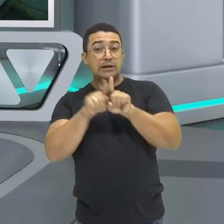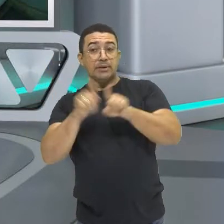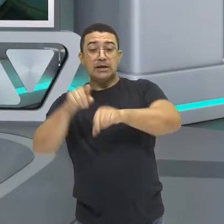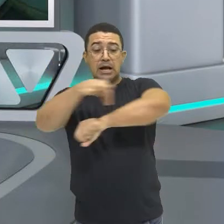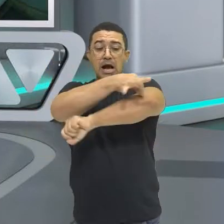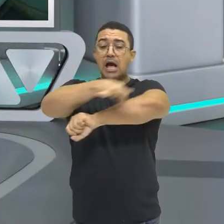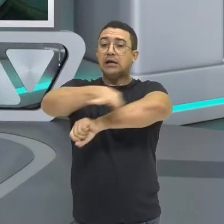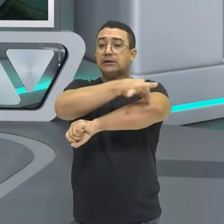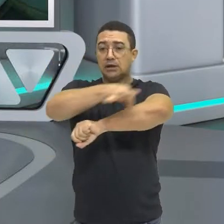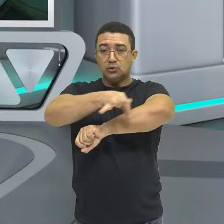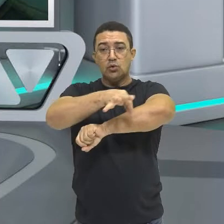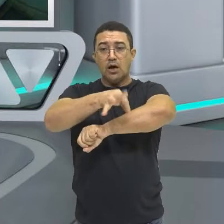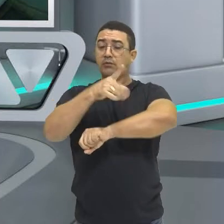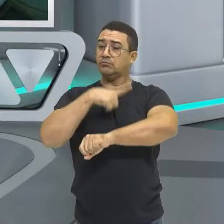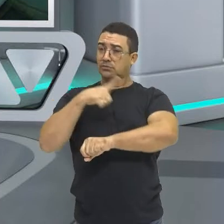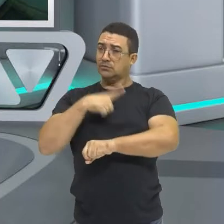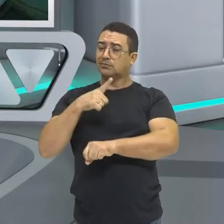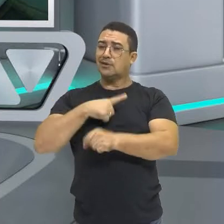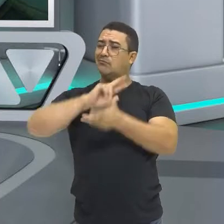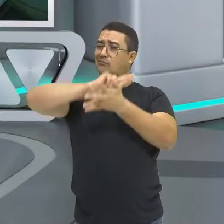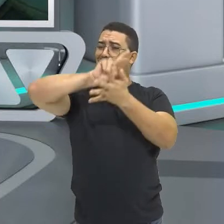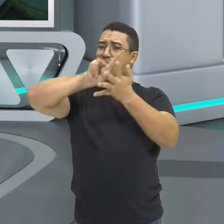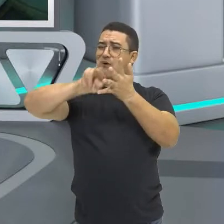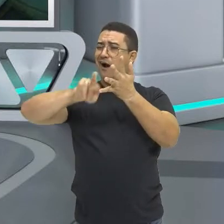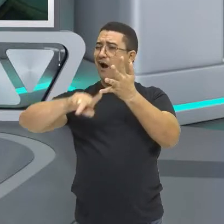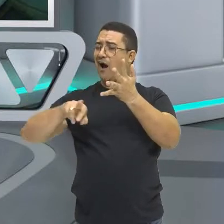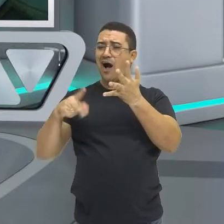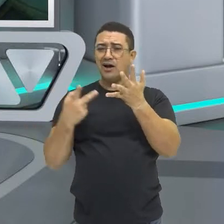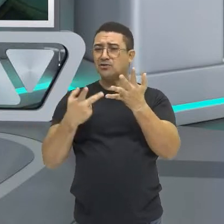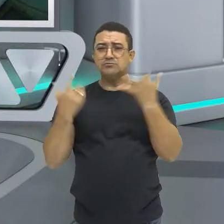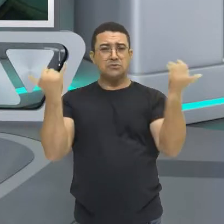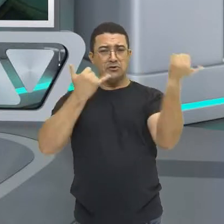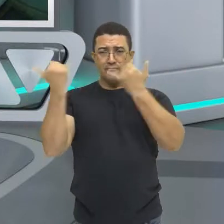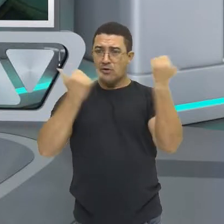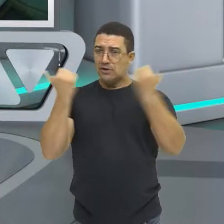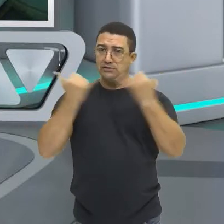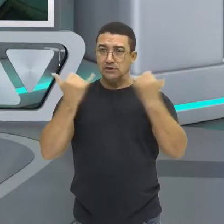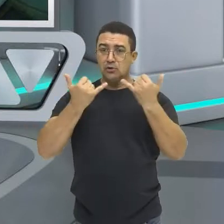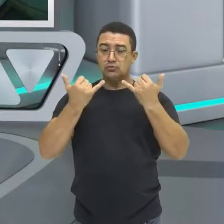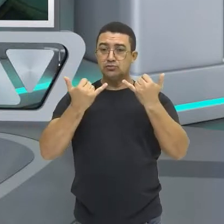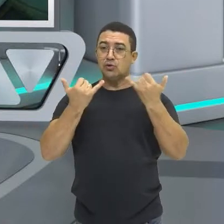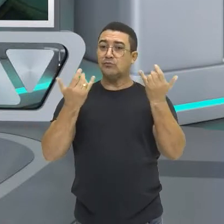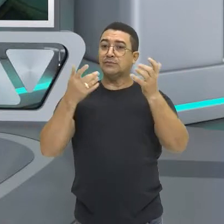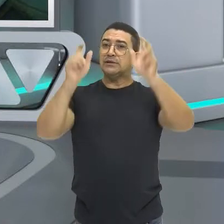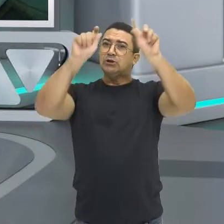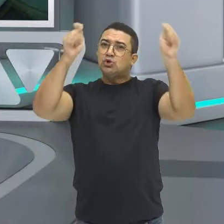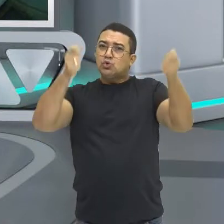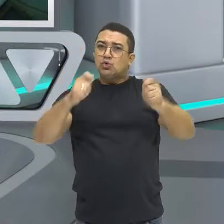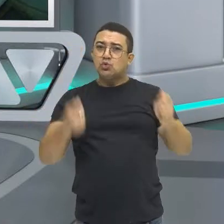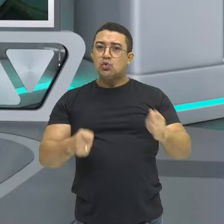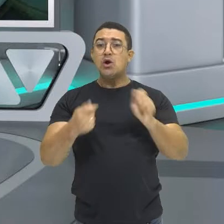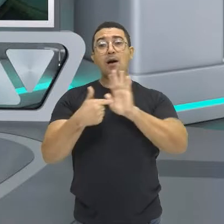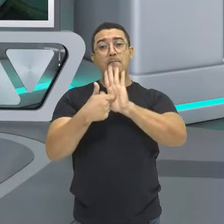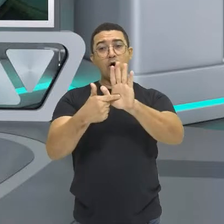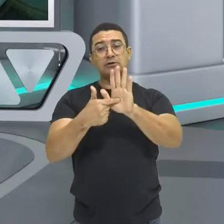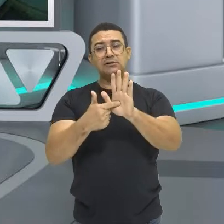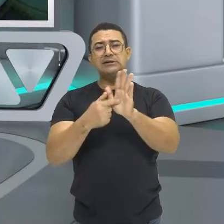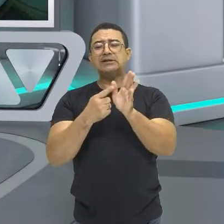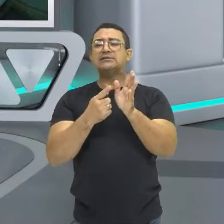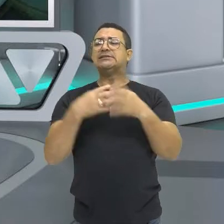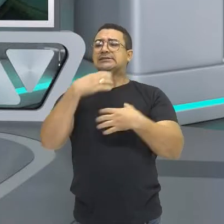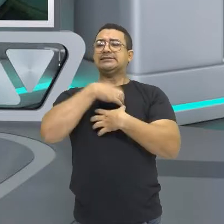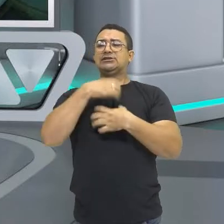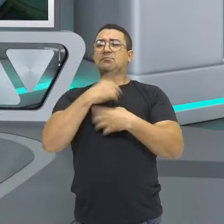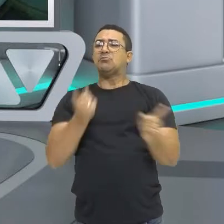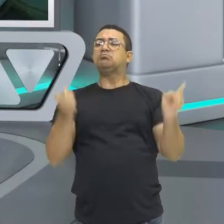ela é carregada de informações, a escultura traz essa dualidade, né, essa sensação de dualidade de sentimento. E